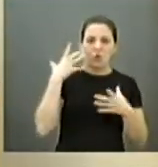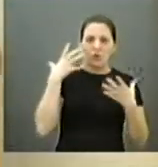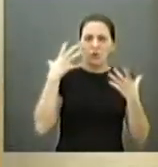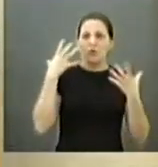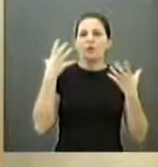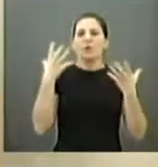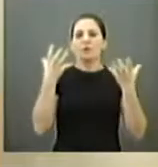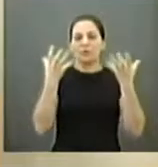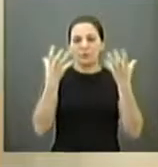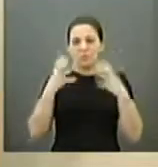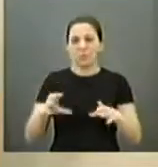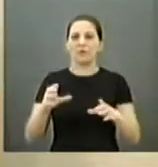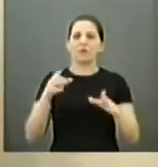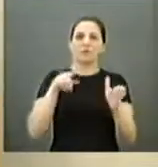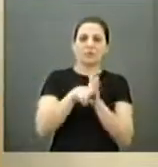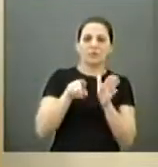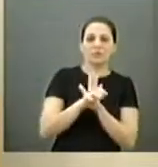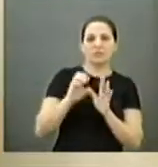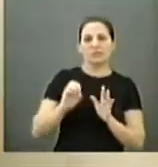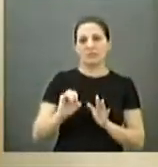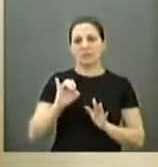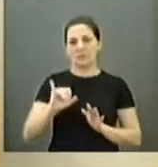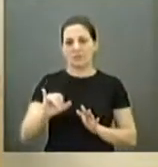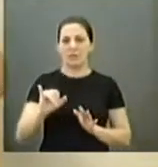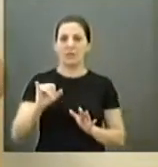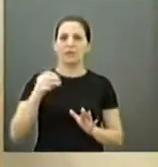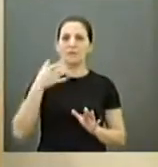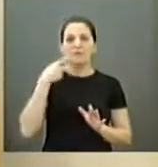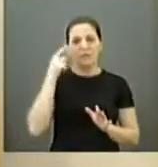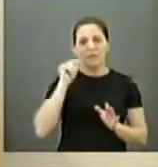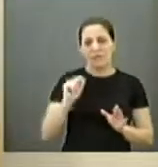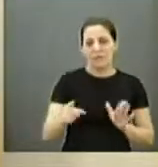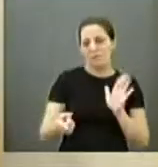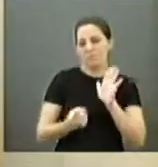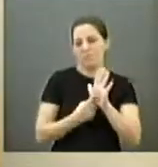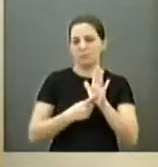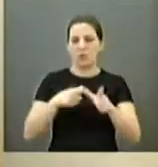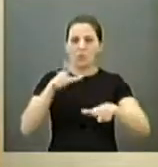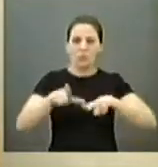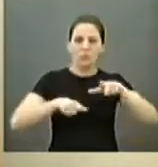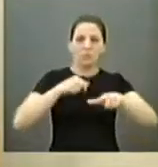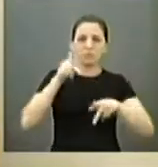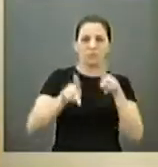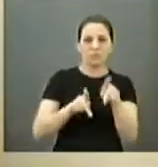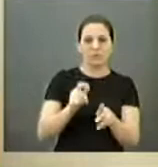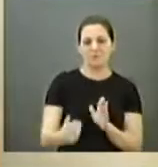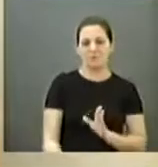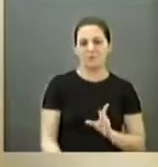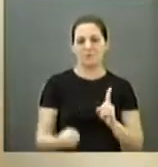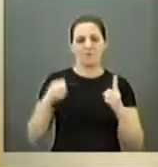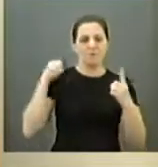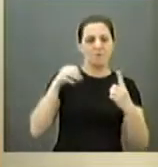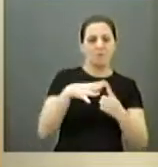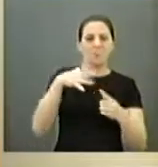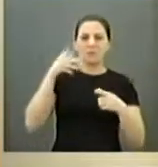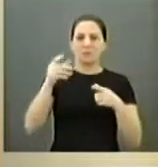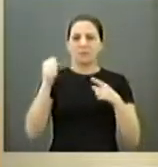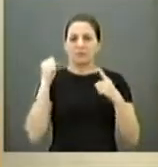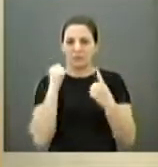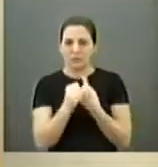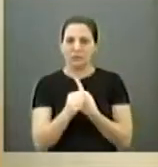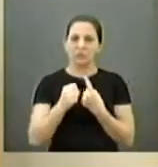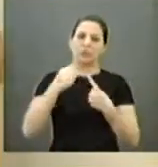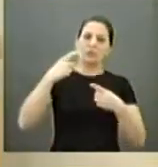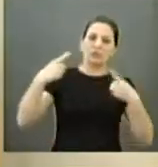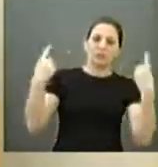SEI, são aqueles que muitas vezes vêm dizer que aquilo que a gente vem apontar como problema que a população enfrenta na cidade é fruto de